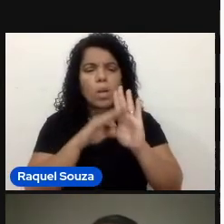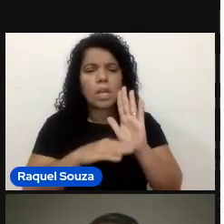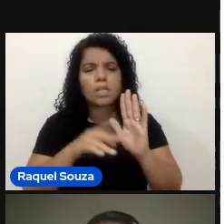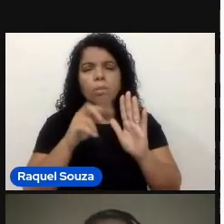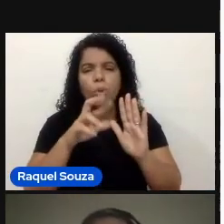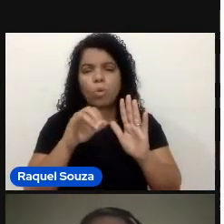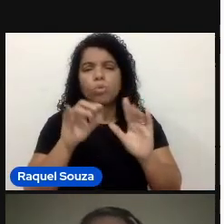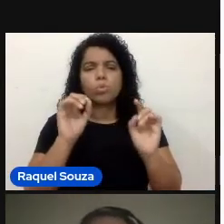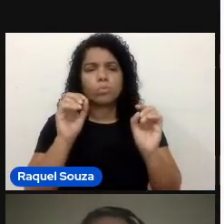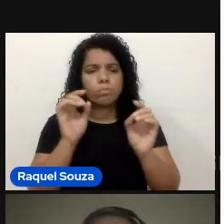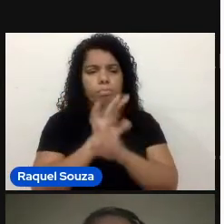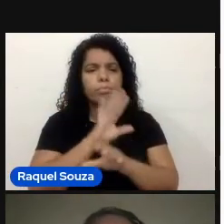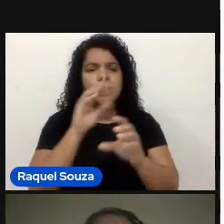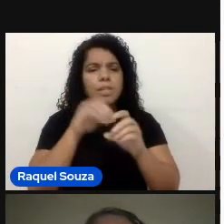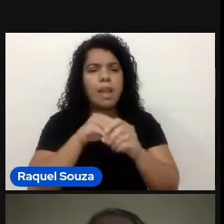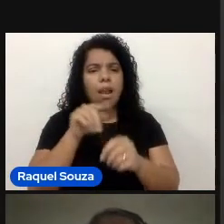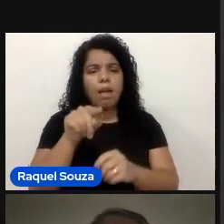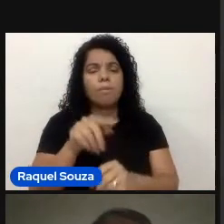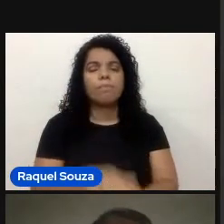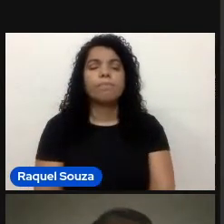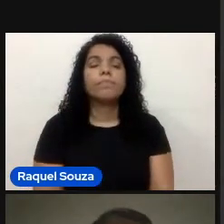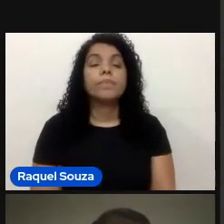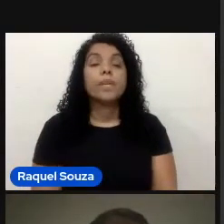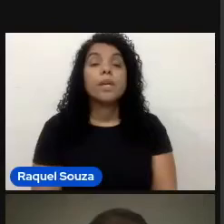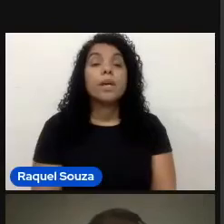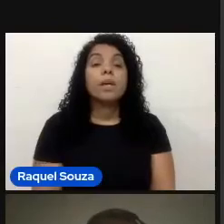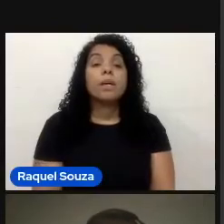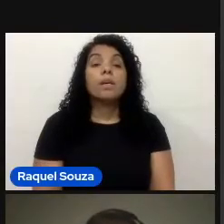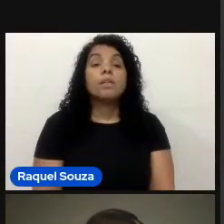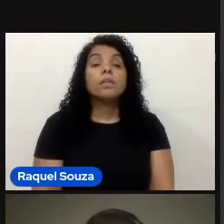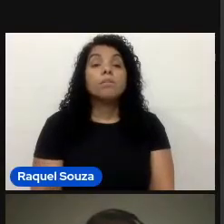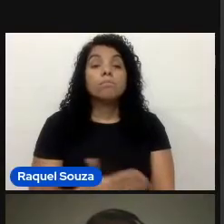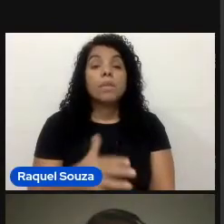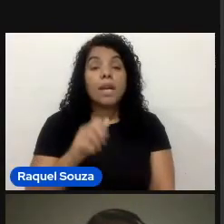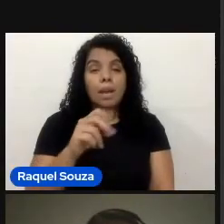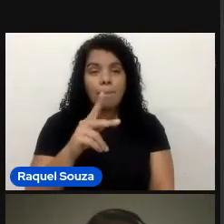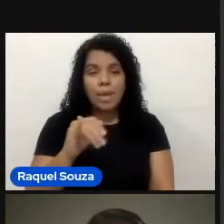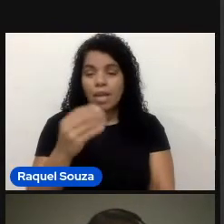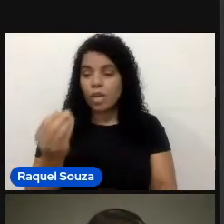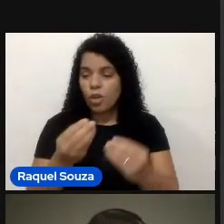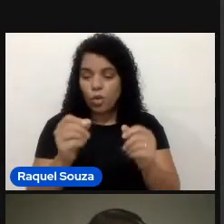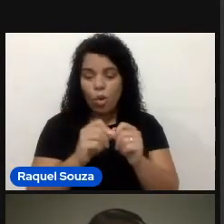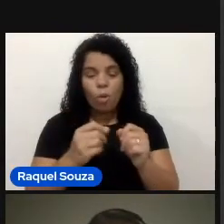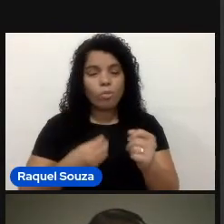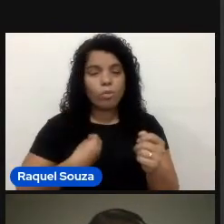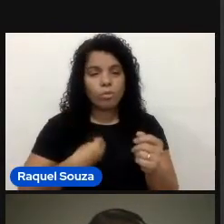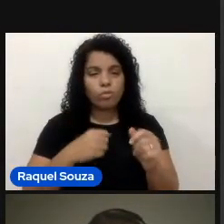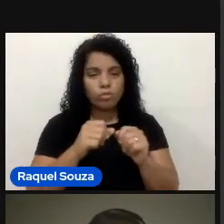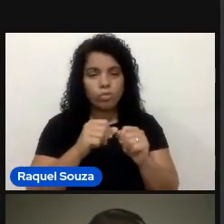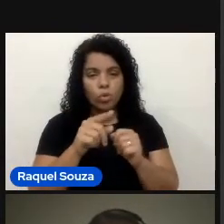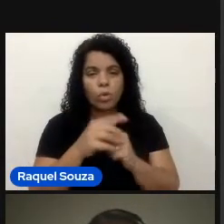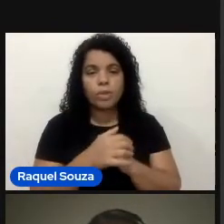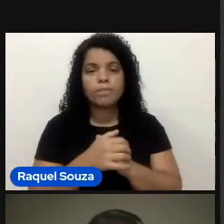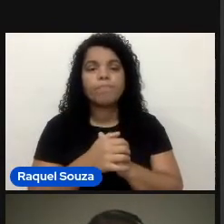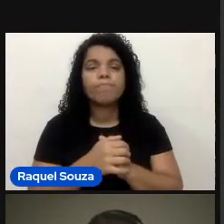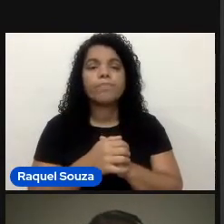lá. Hoje de API, como é que funciona? Vou pegar, por exemplo, aqui